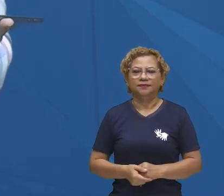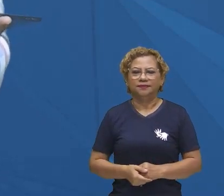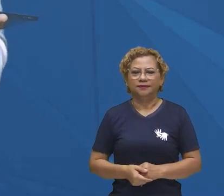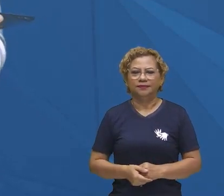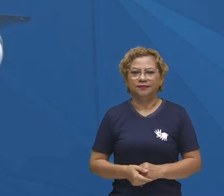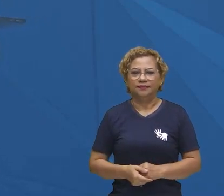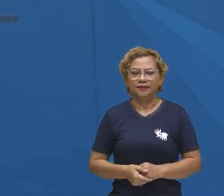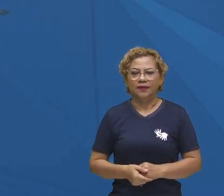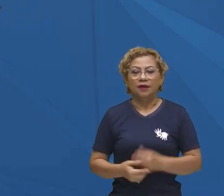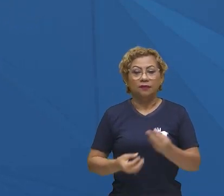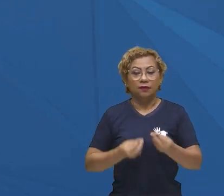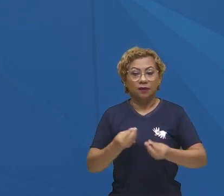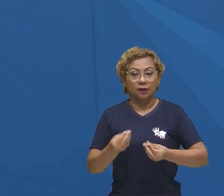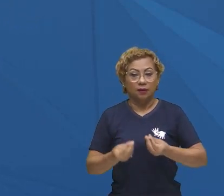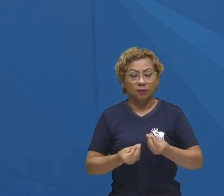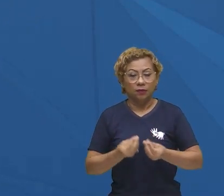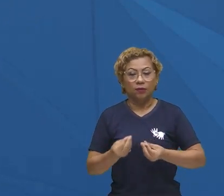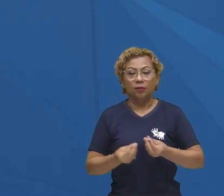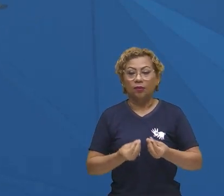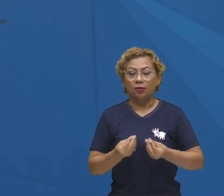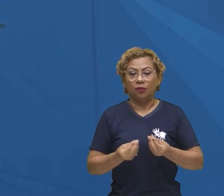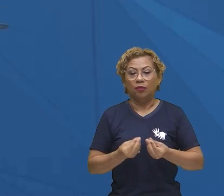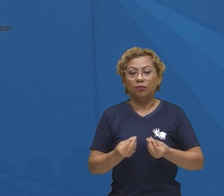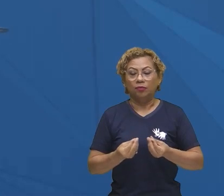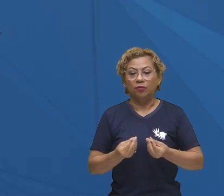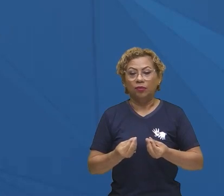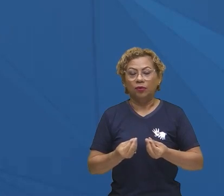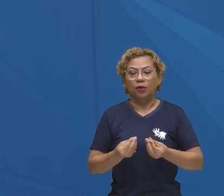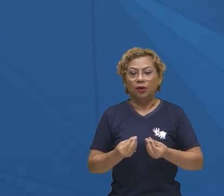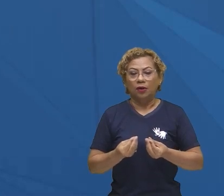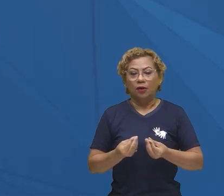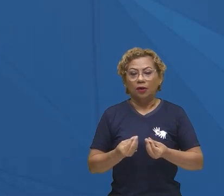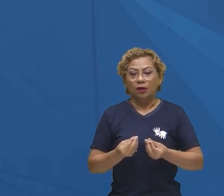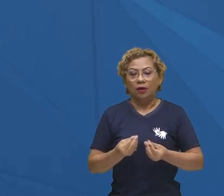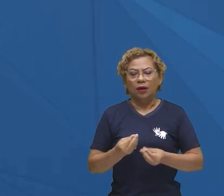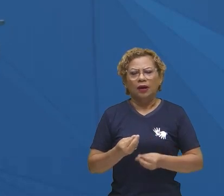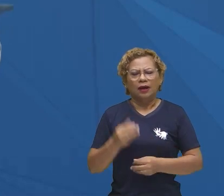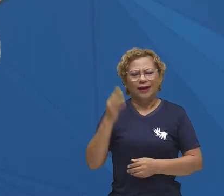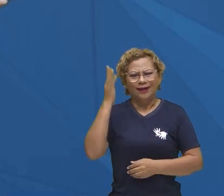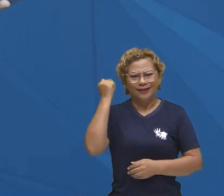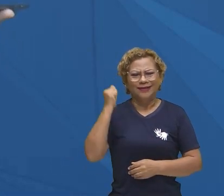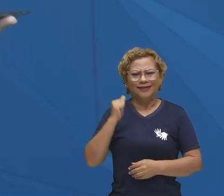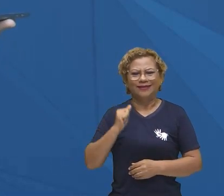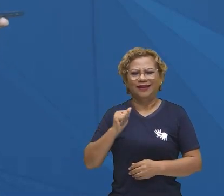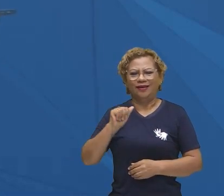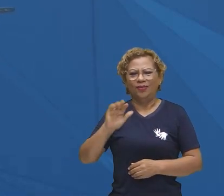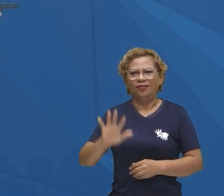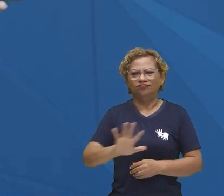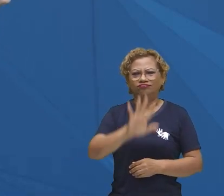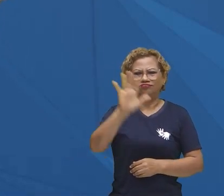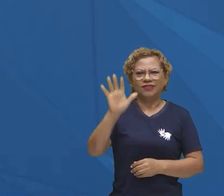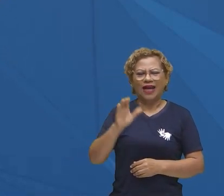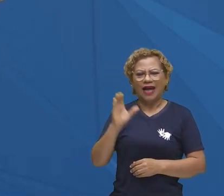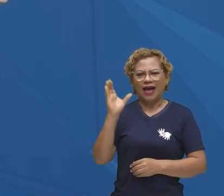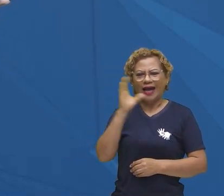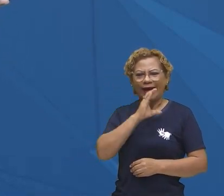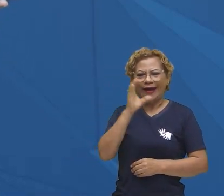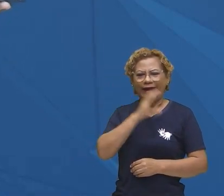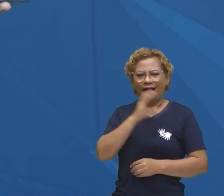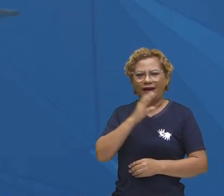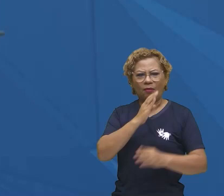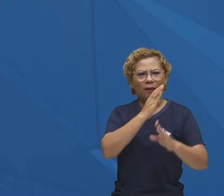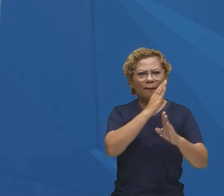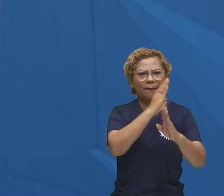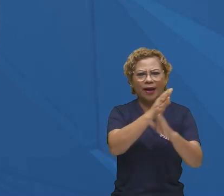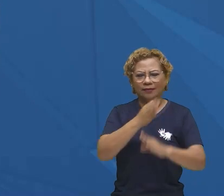uma forma de fazer esse deslocamento de trânsito, né, utilizando-se aí o mundo digital virtual. Você não conhece o